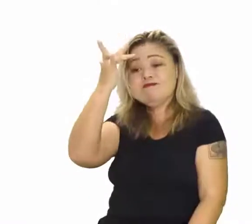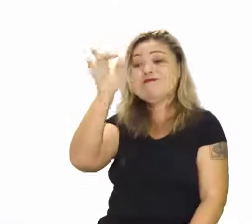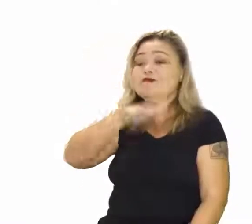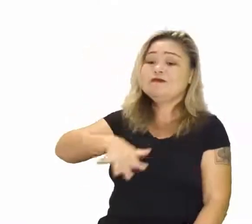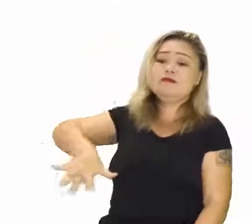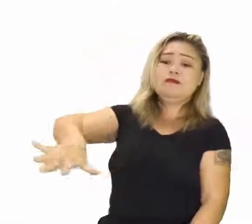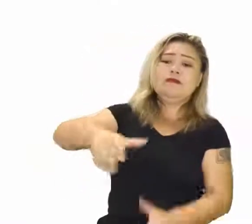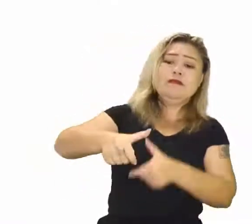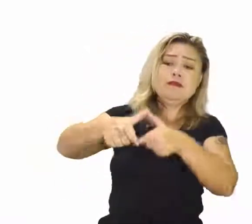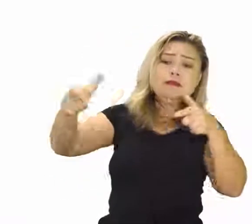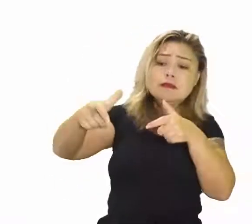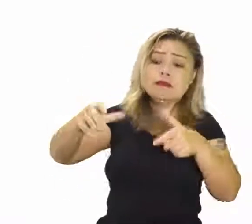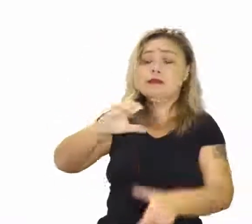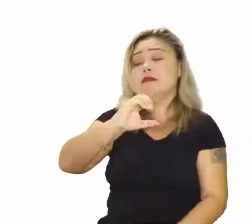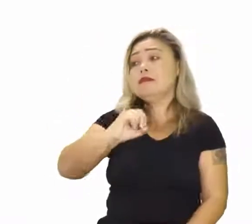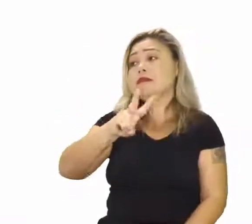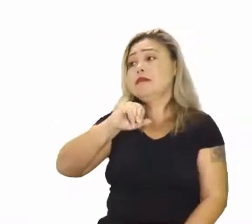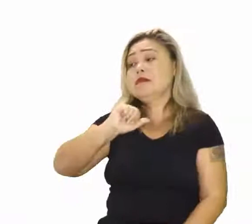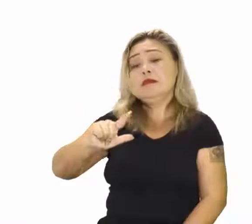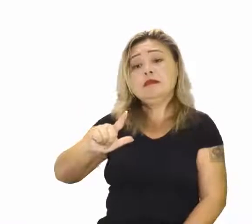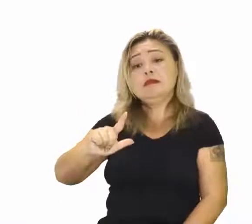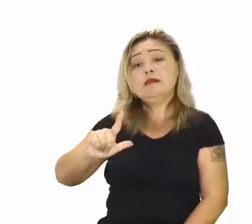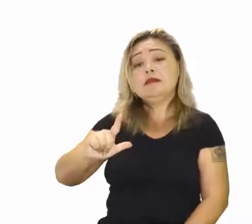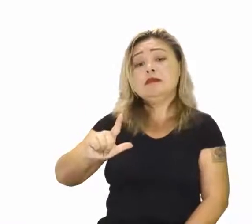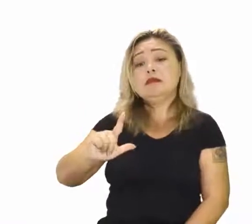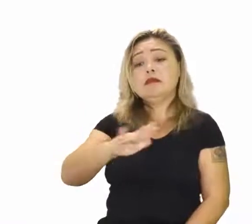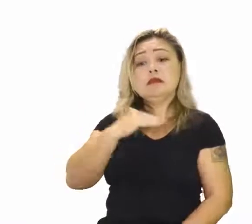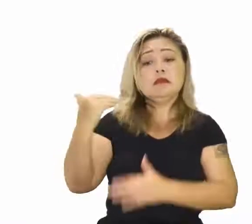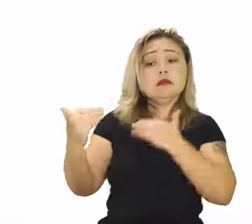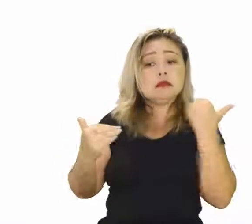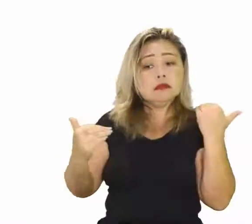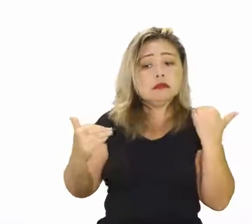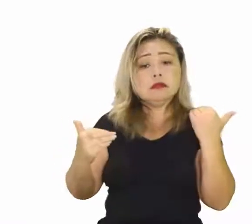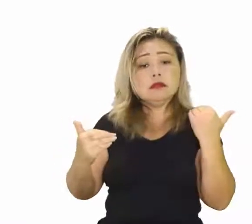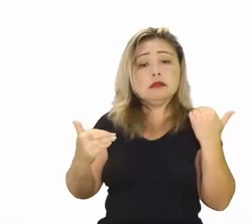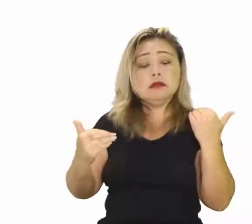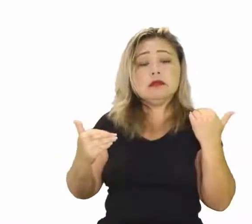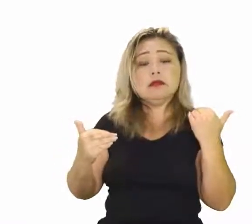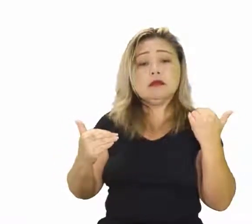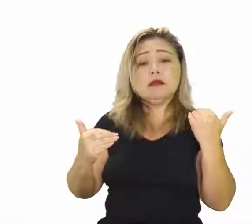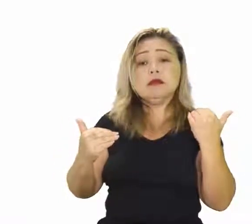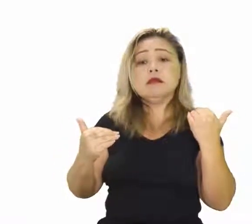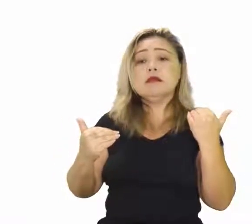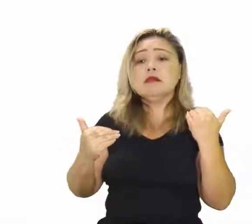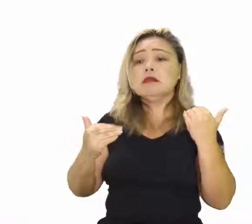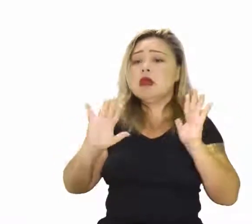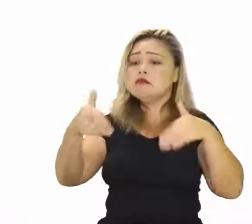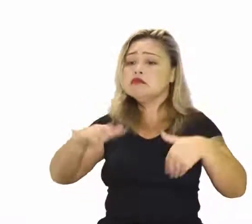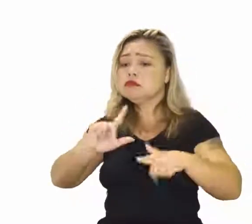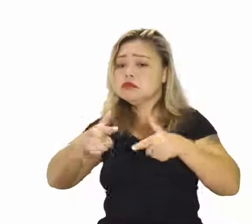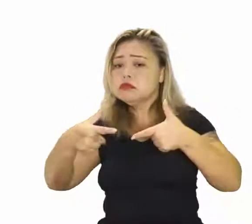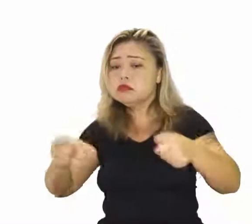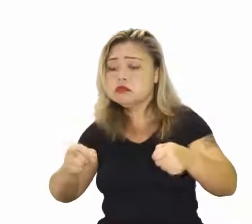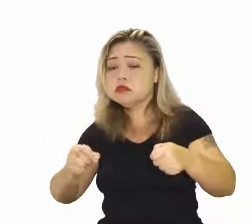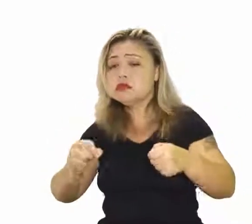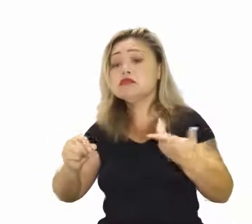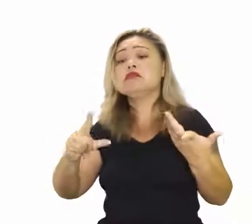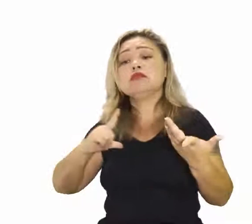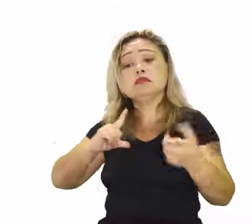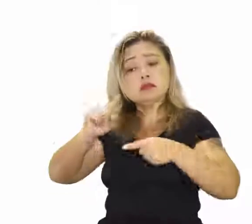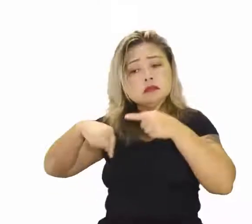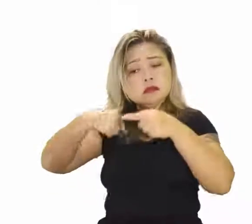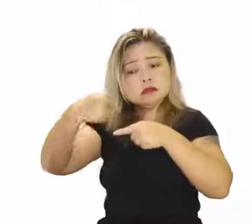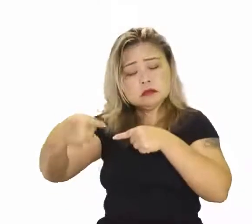160 mil pessoas morreram. A rendição japonesa